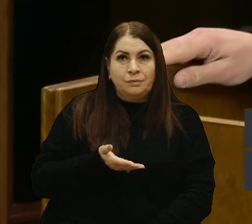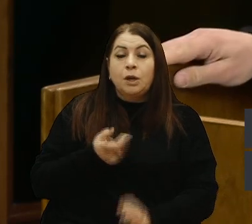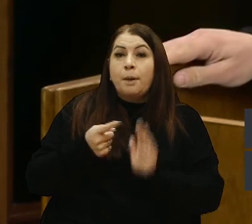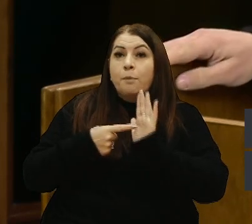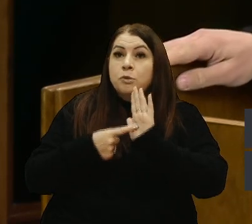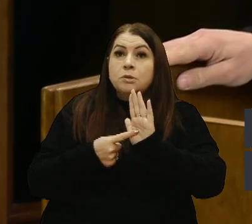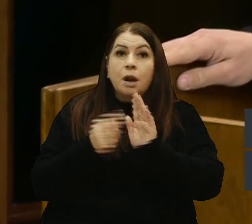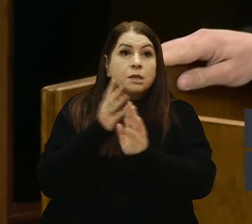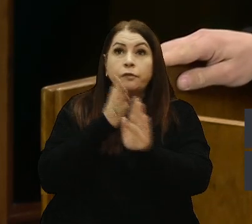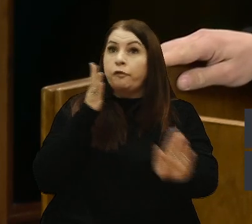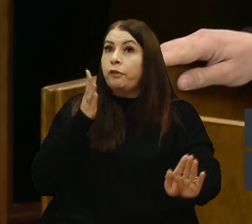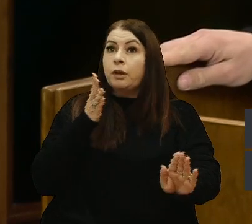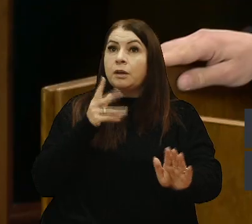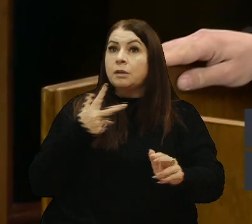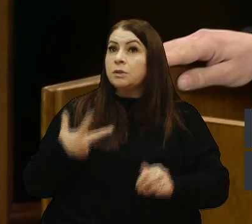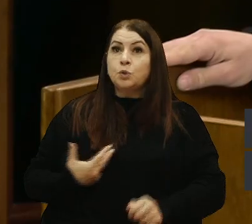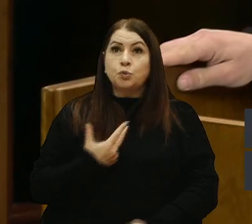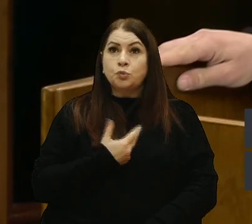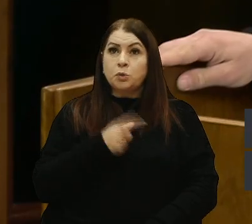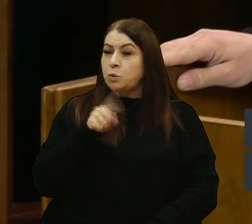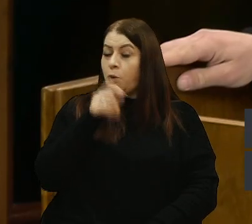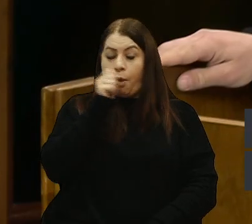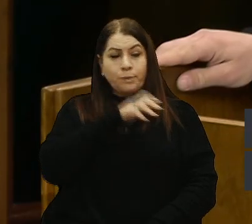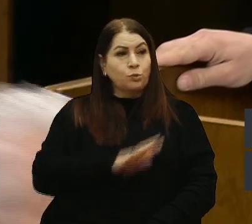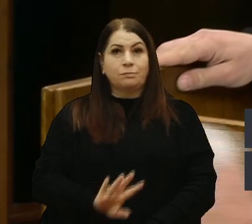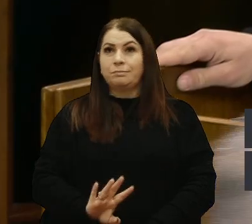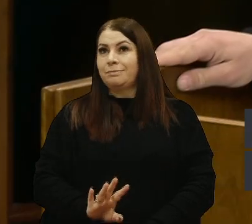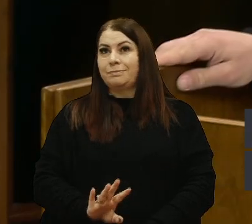Mostrar as filas das cirurgias, isso é um absurdo.